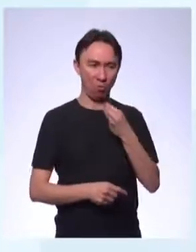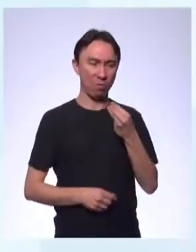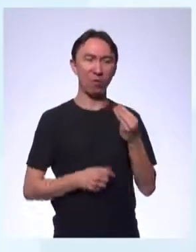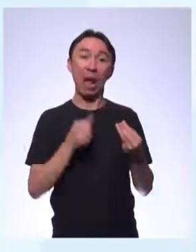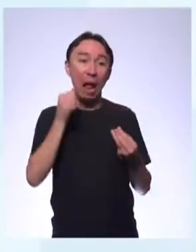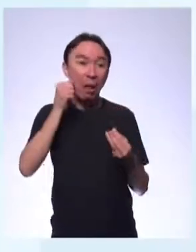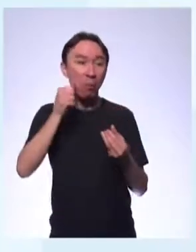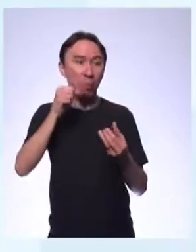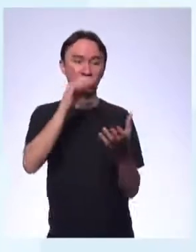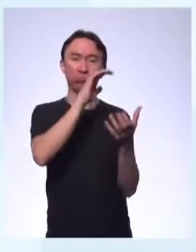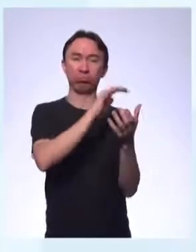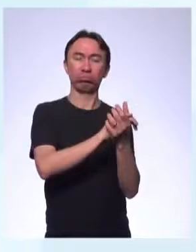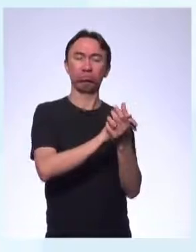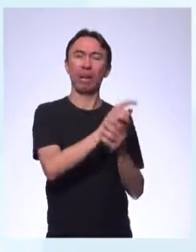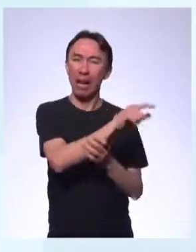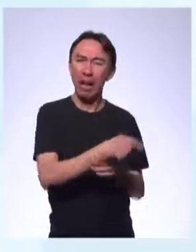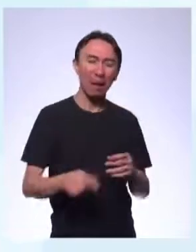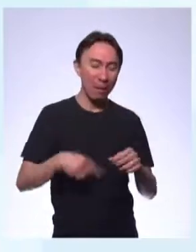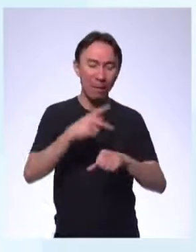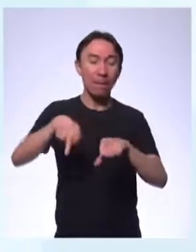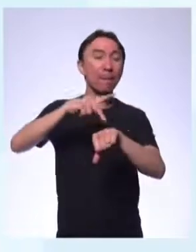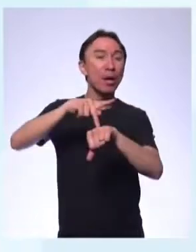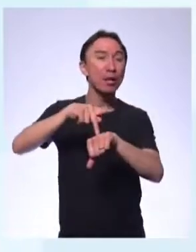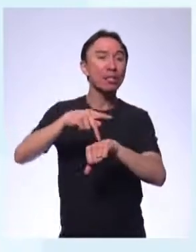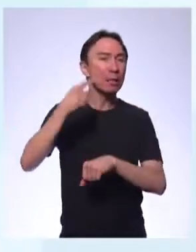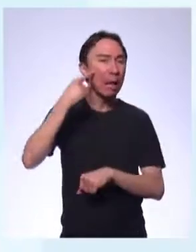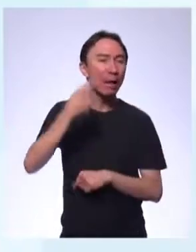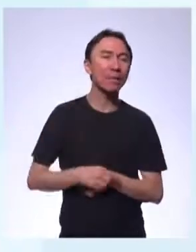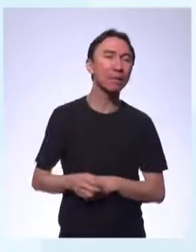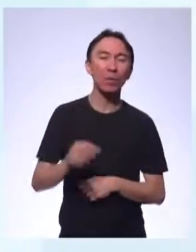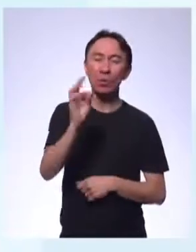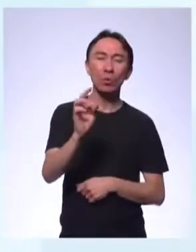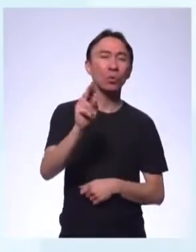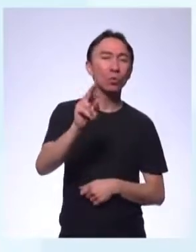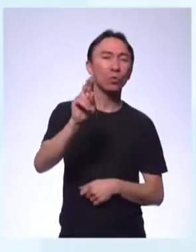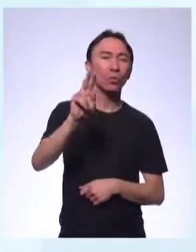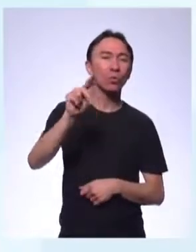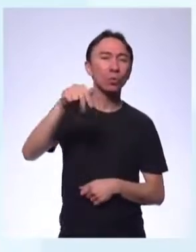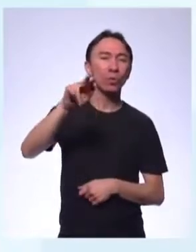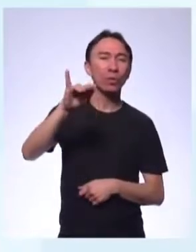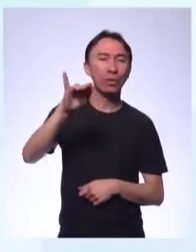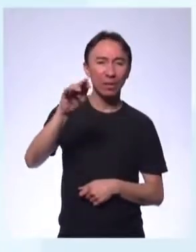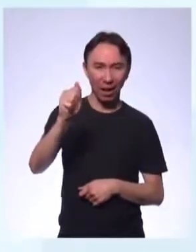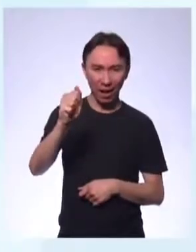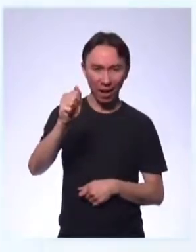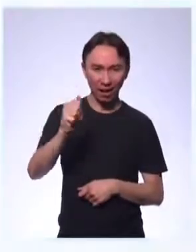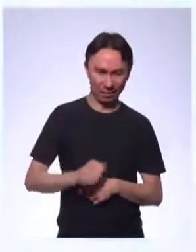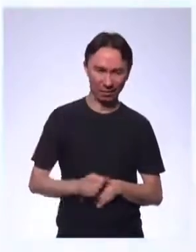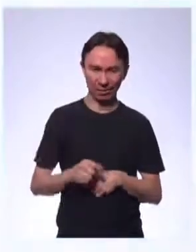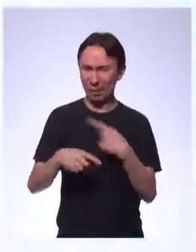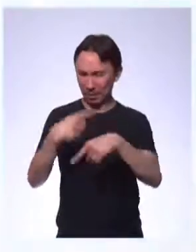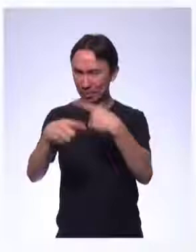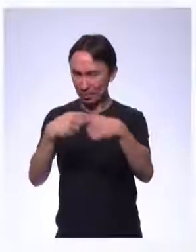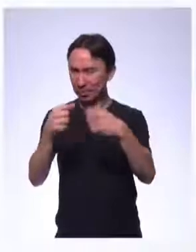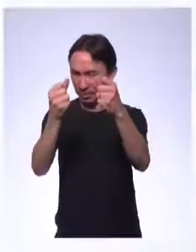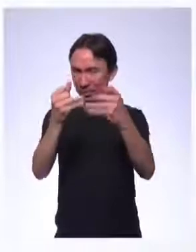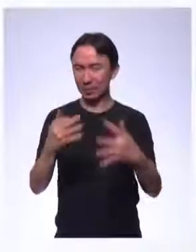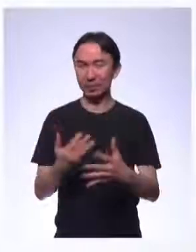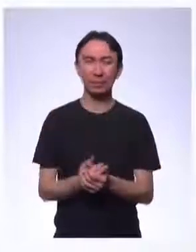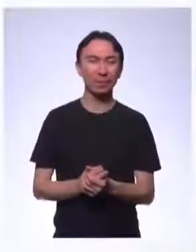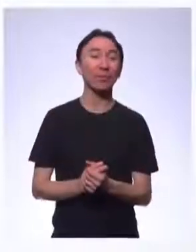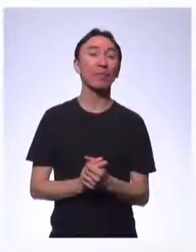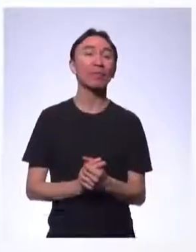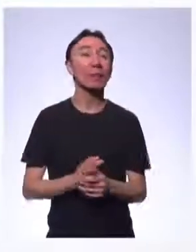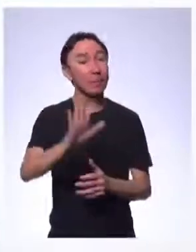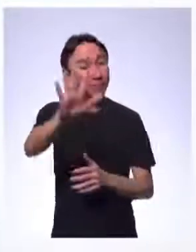bom? Pois bem, eu vou falar sobre a Mary Montagu já. Mas antes, volta para mim aqui, por favor. Isso.